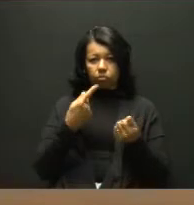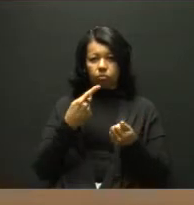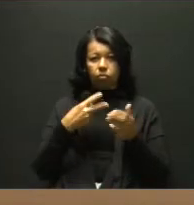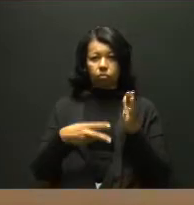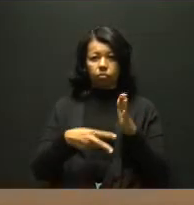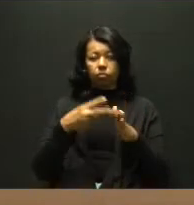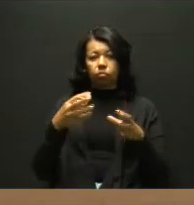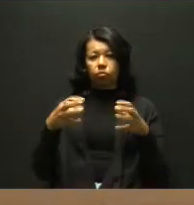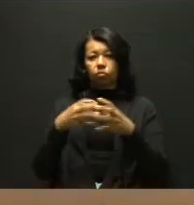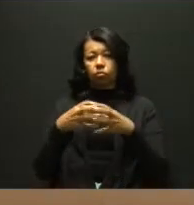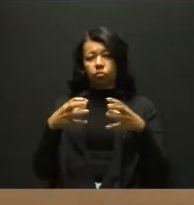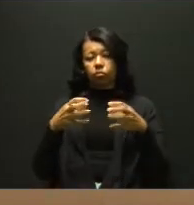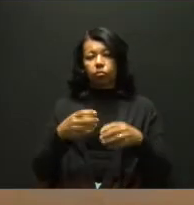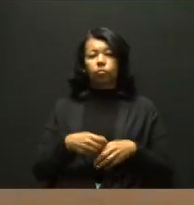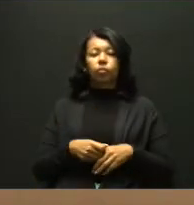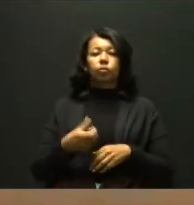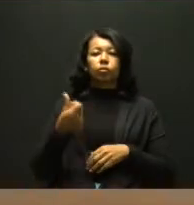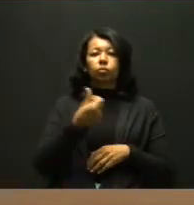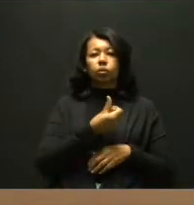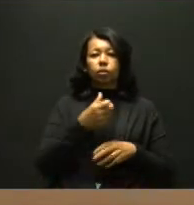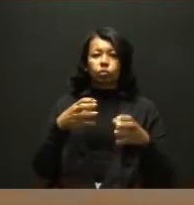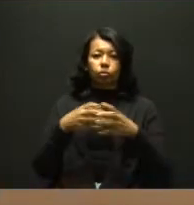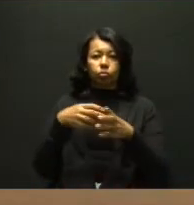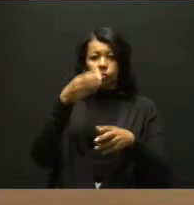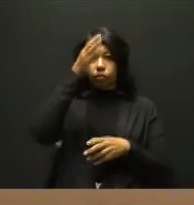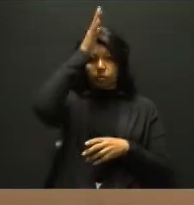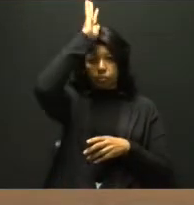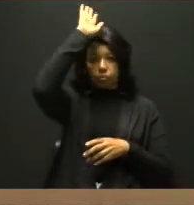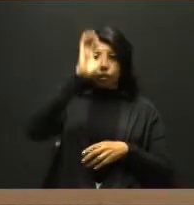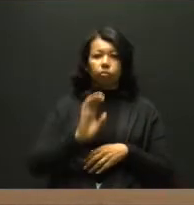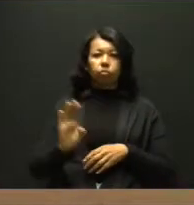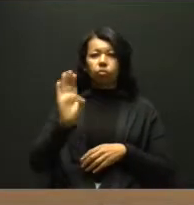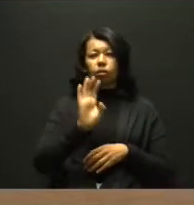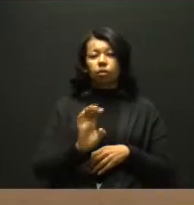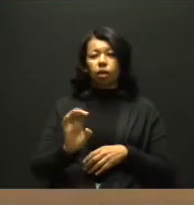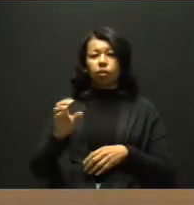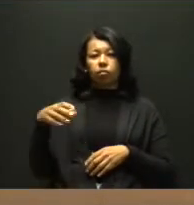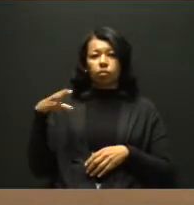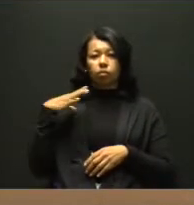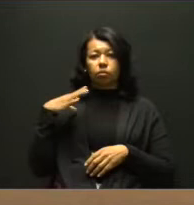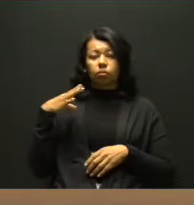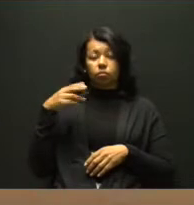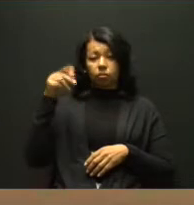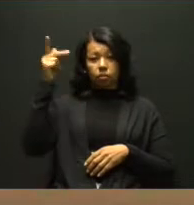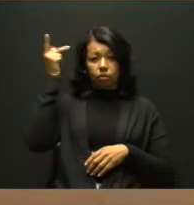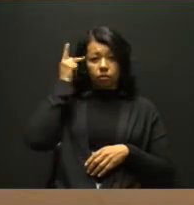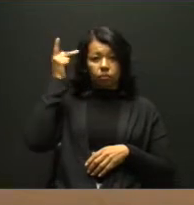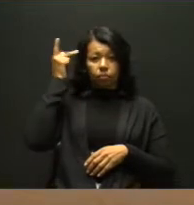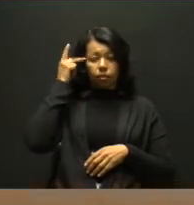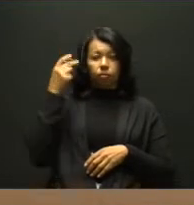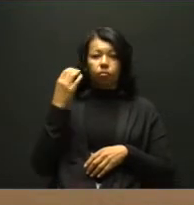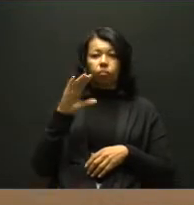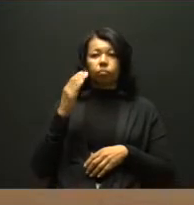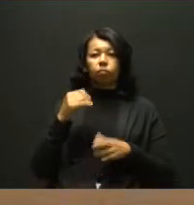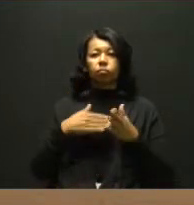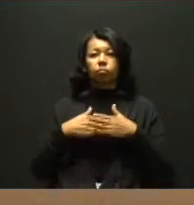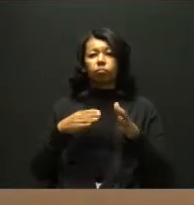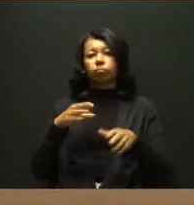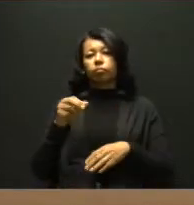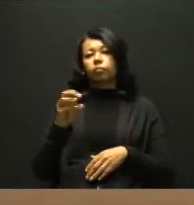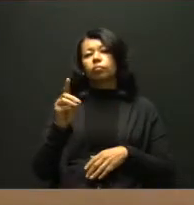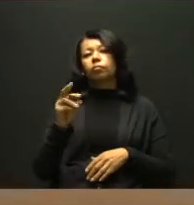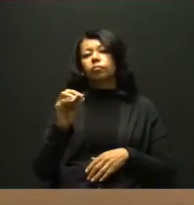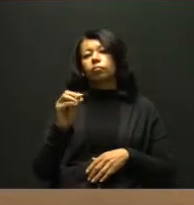2º subgrupamento do 6º grupamento de bombeiros do estado de são paulo o município de cubatão tem assim abre crédito especial na importância